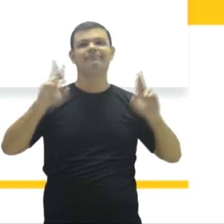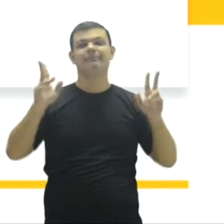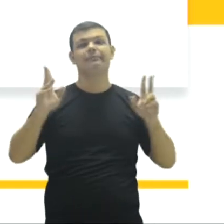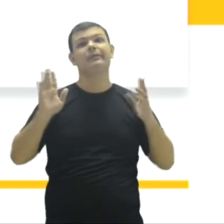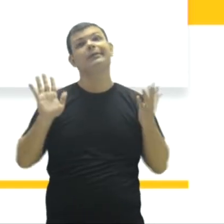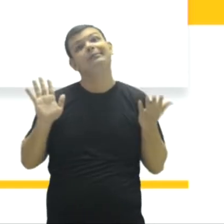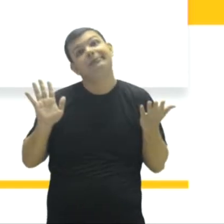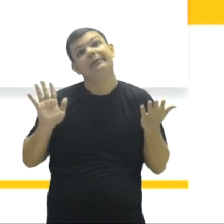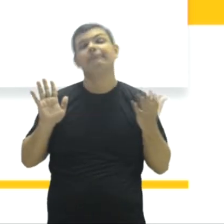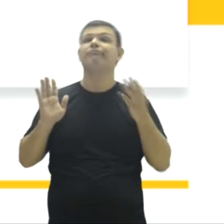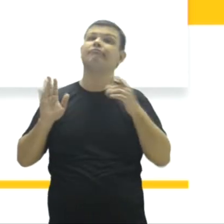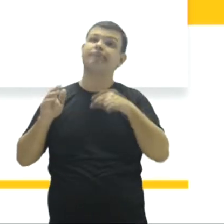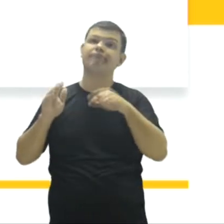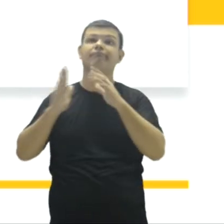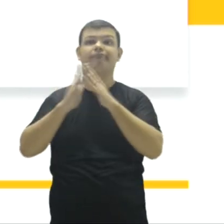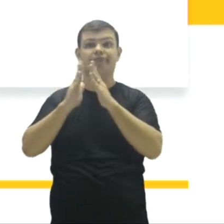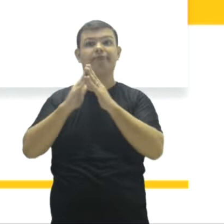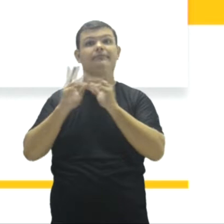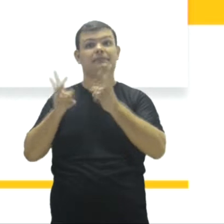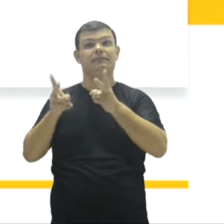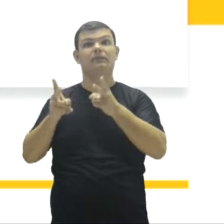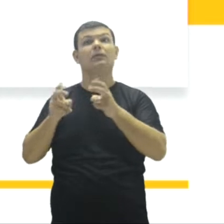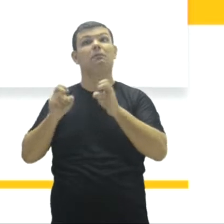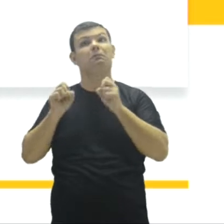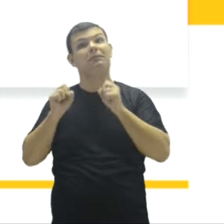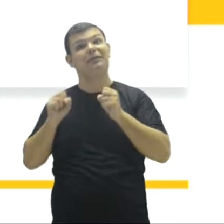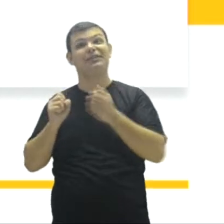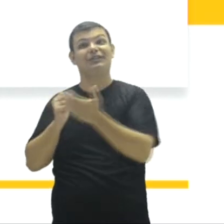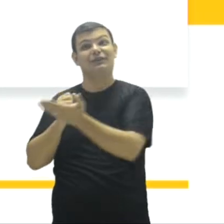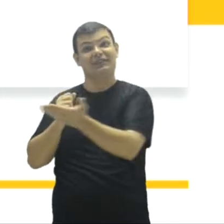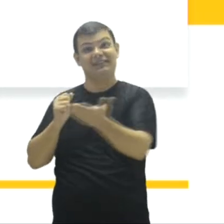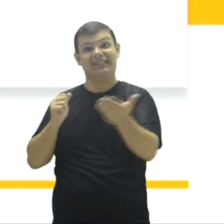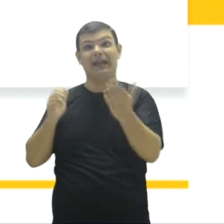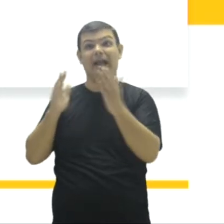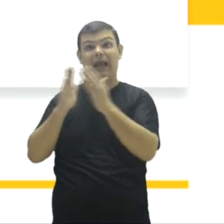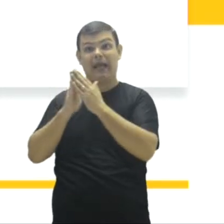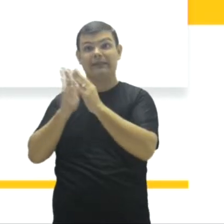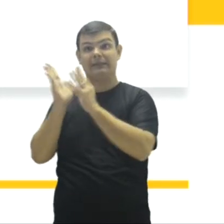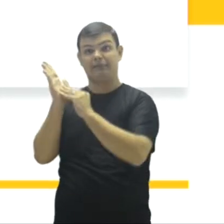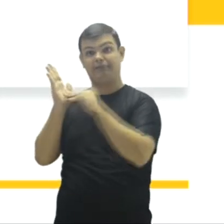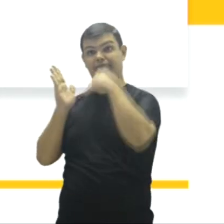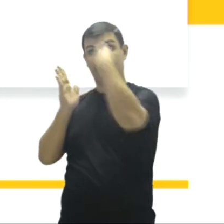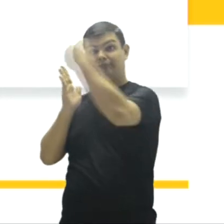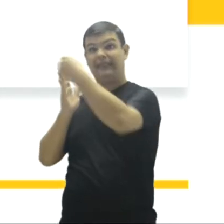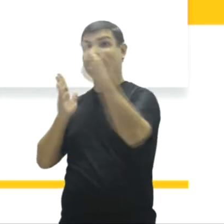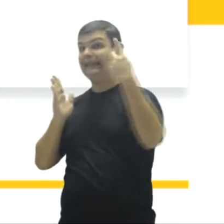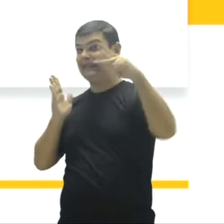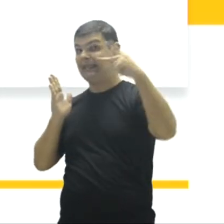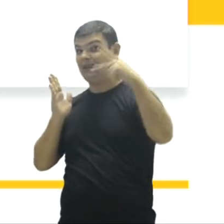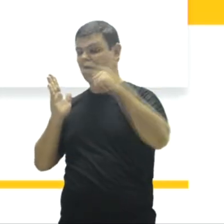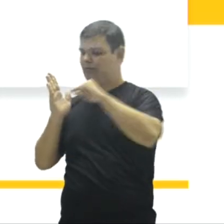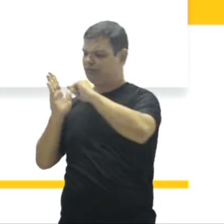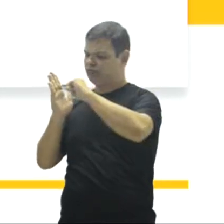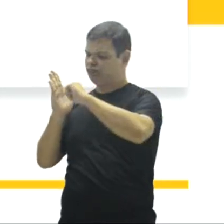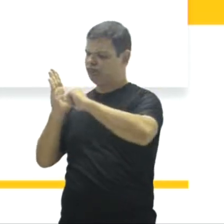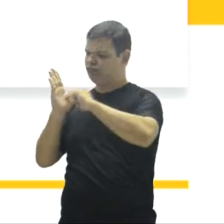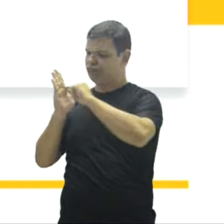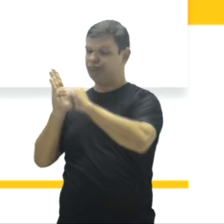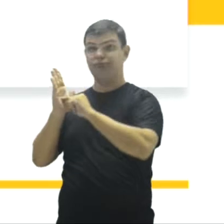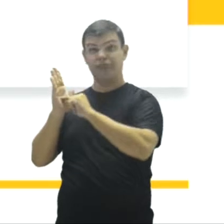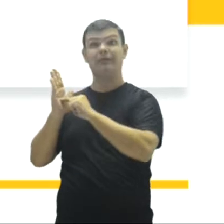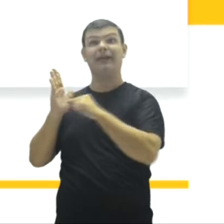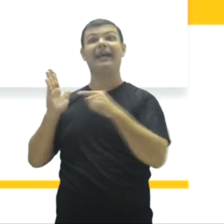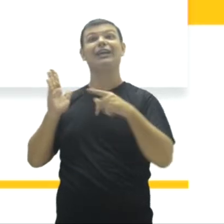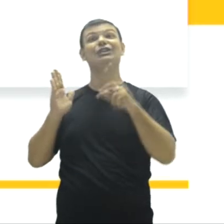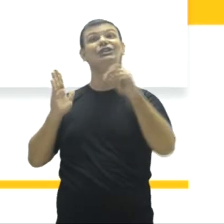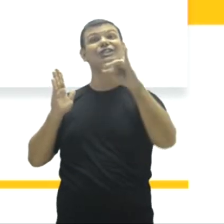Mas como nós não estamos, vocês vão marcar no calendário de vocês que esse é o seu dia. E nesse